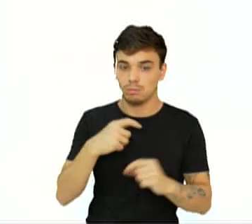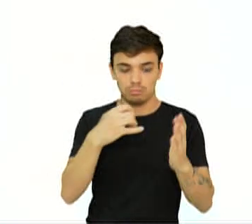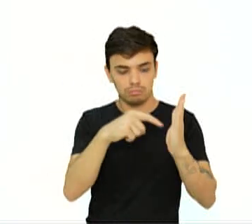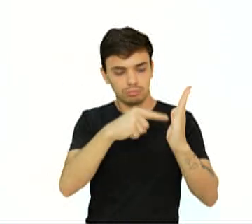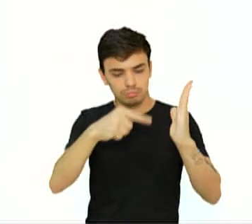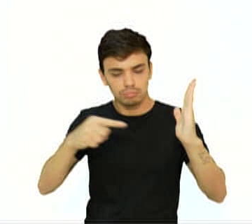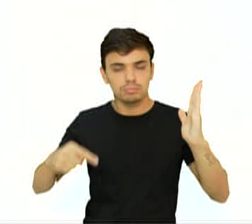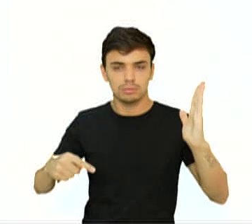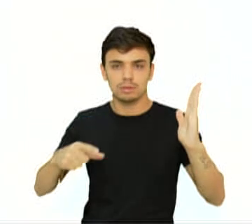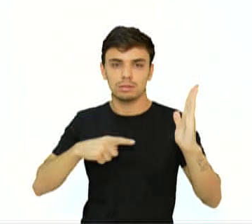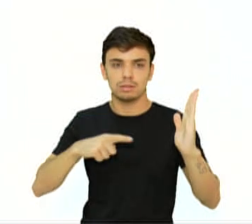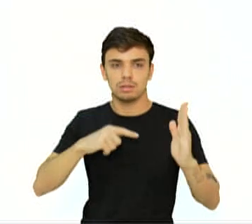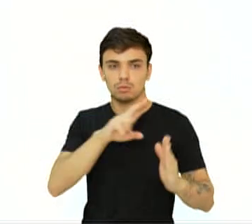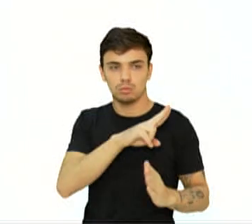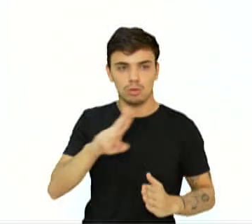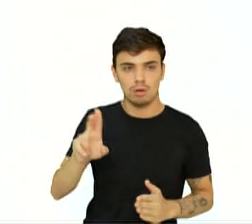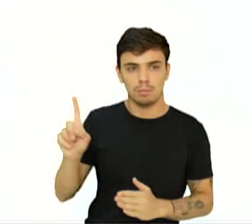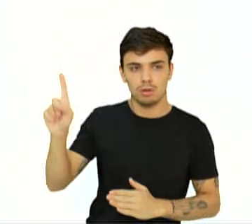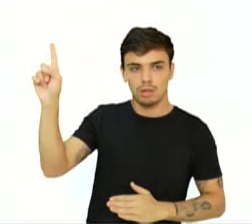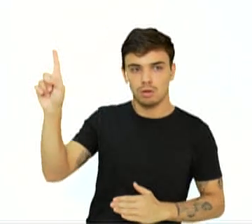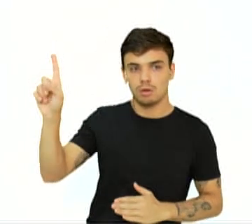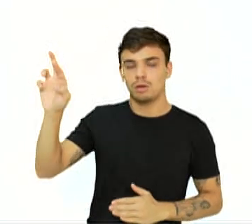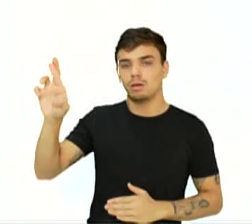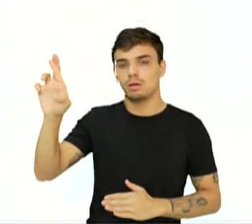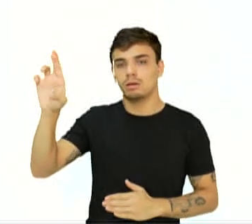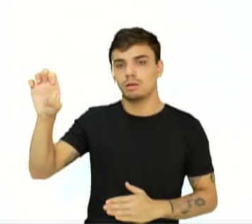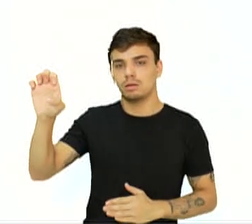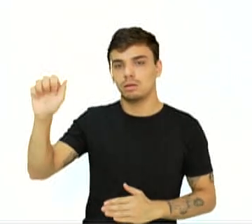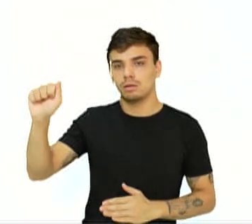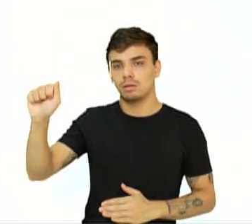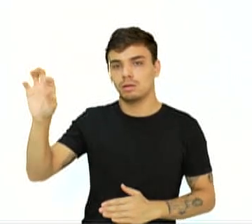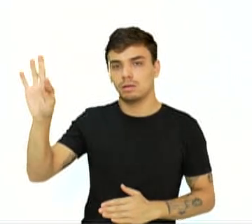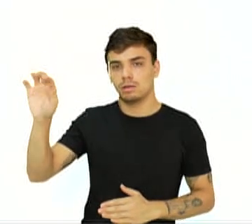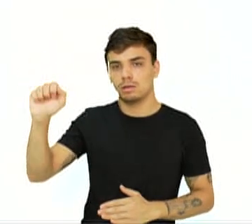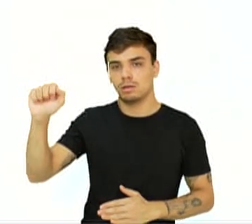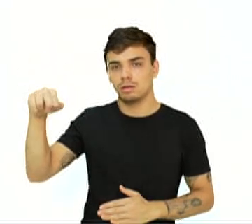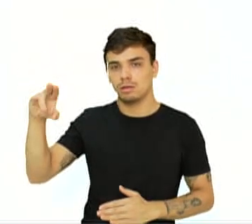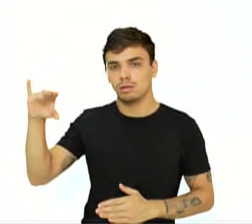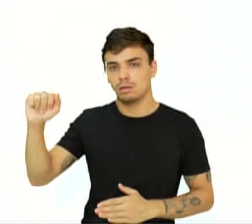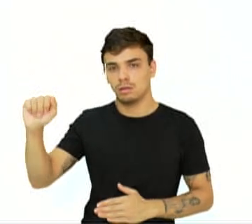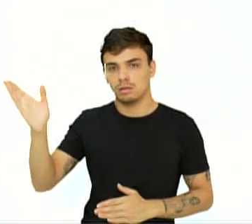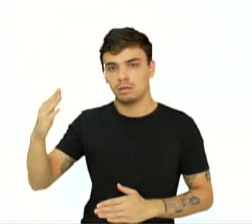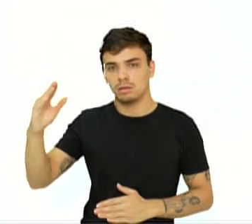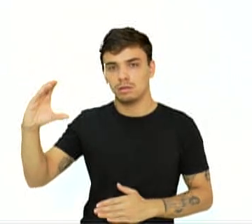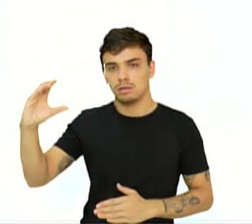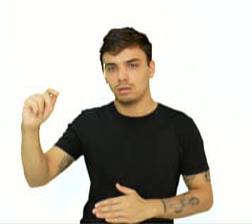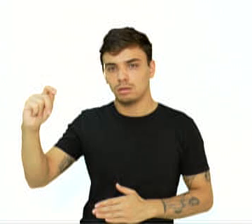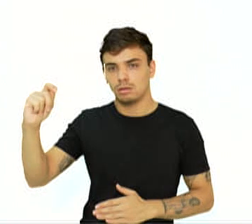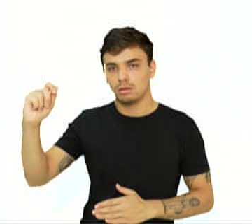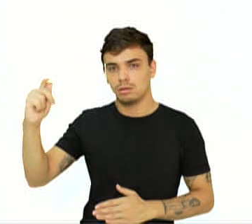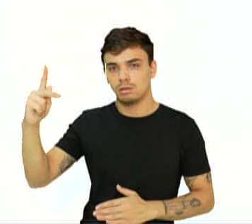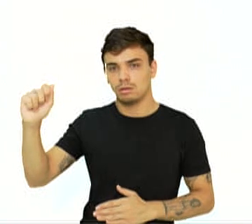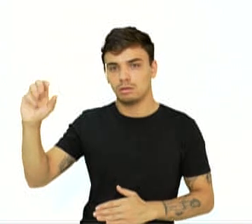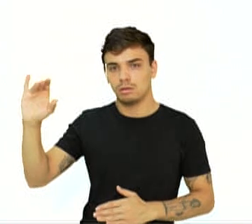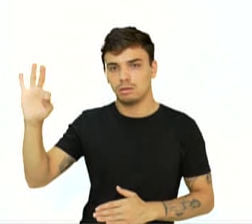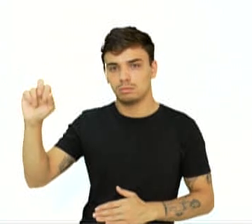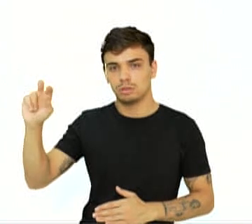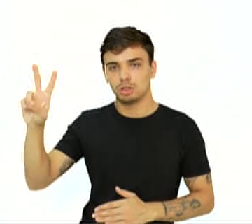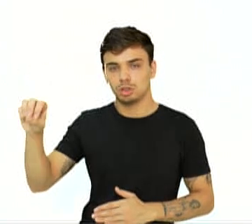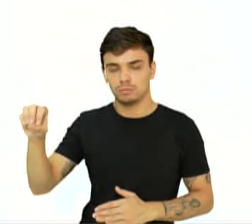capacitiva. Uma reação à passagem da corrente elétrica que o capacitor vai causar. Na verdade, é uma